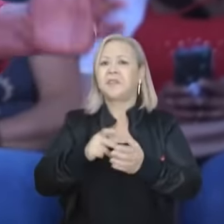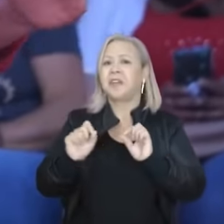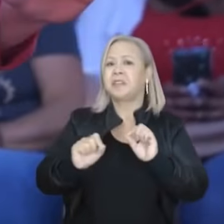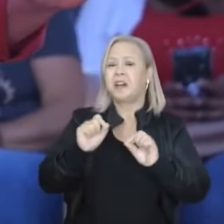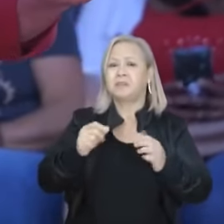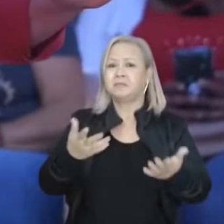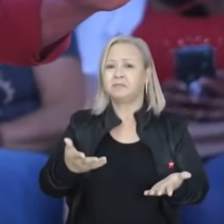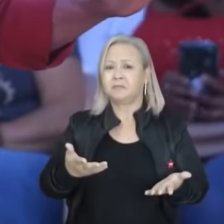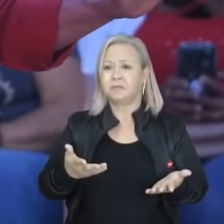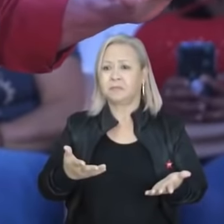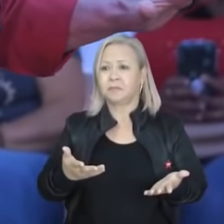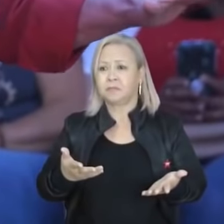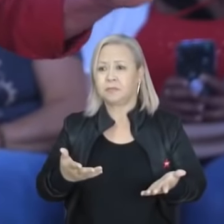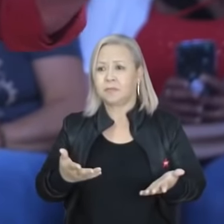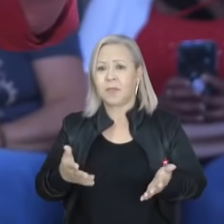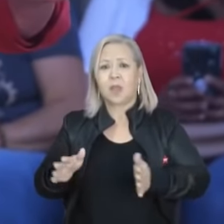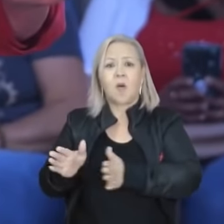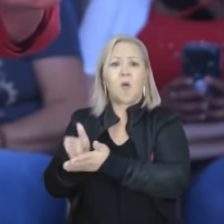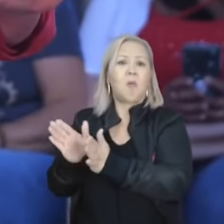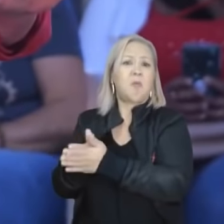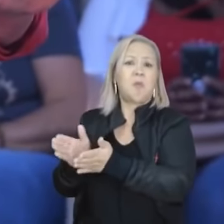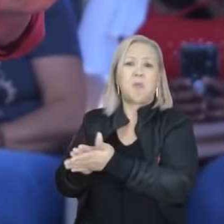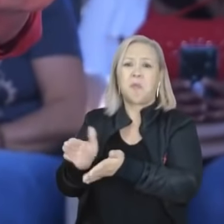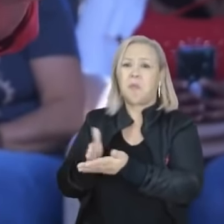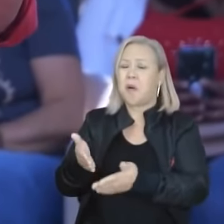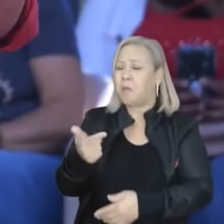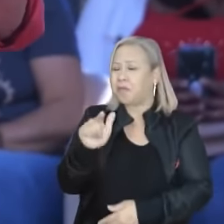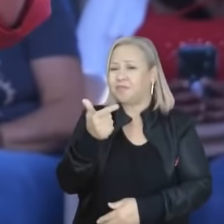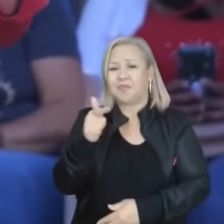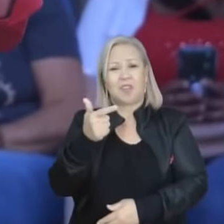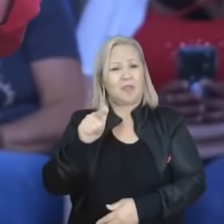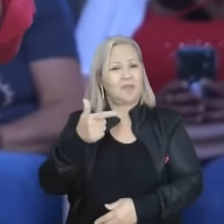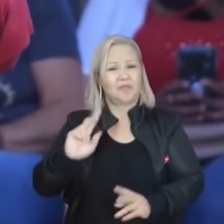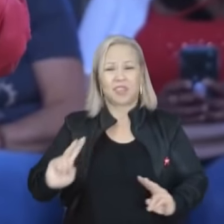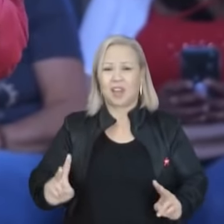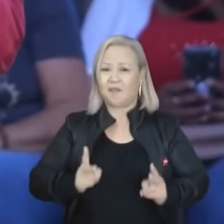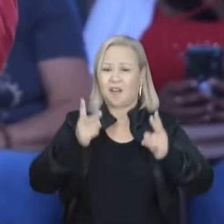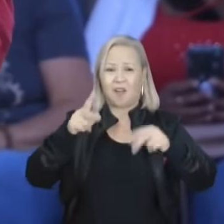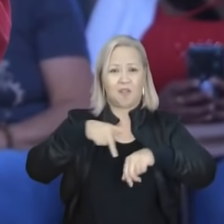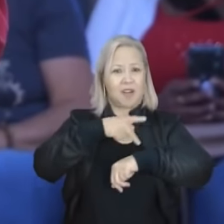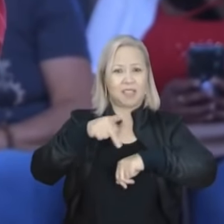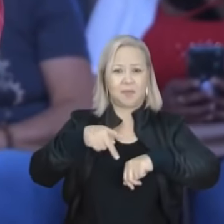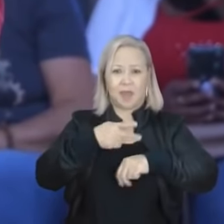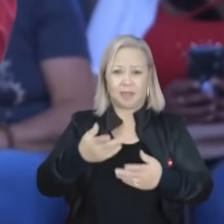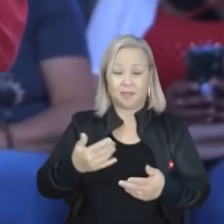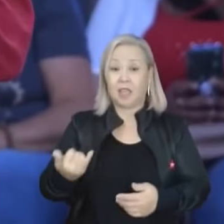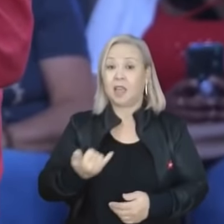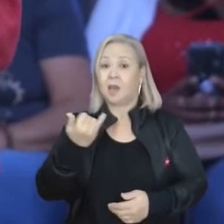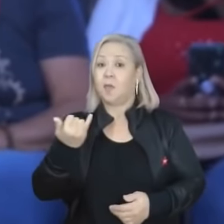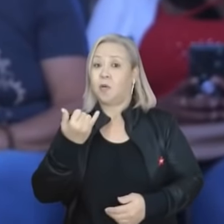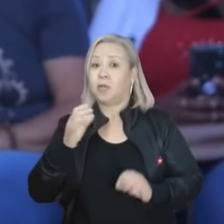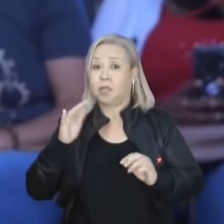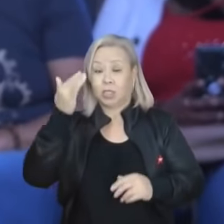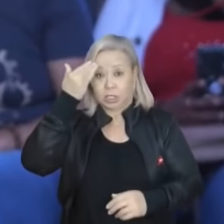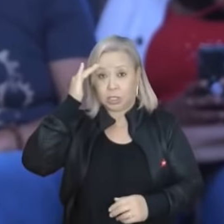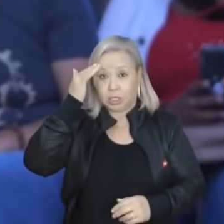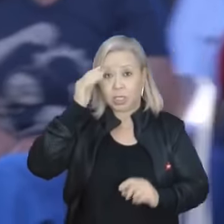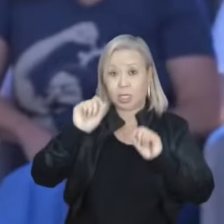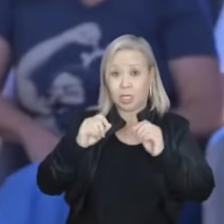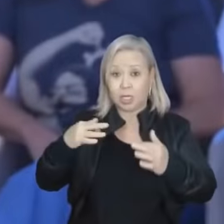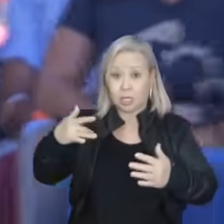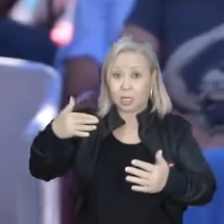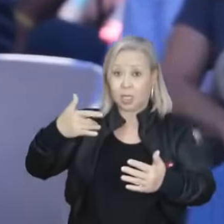O pobre não tinha valor nesse país. É importante a gente não perder de vista que